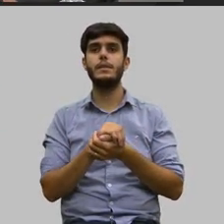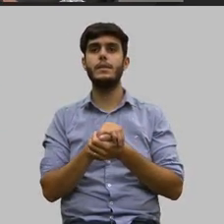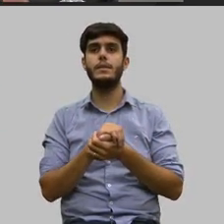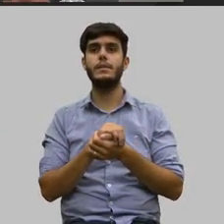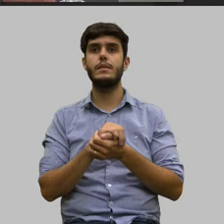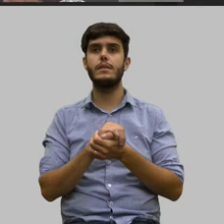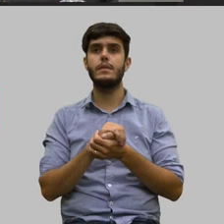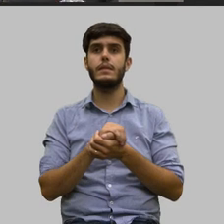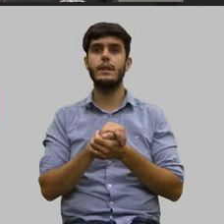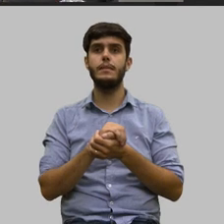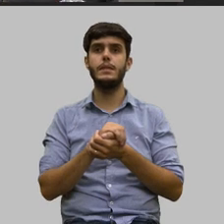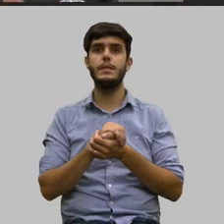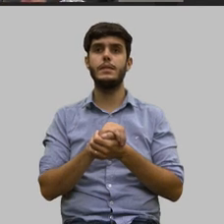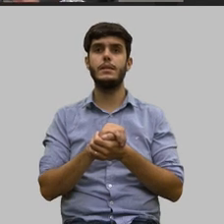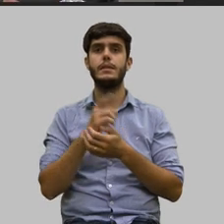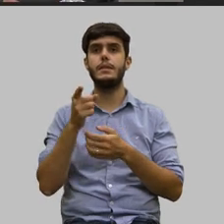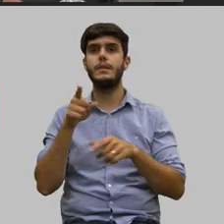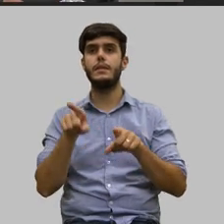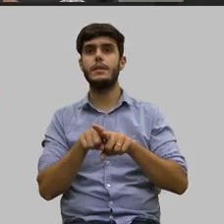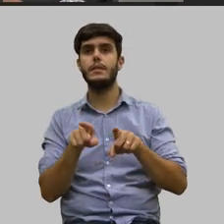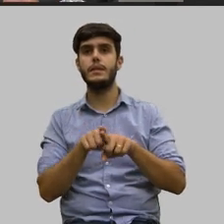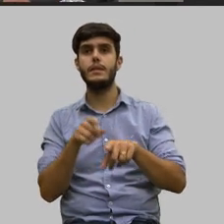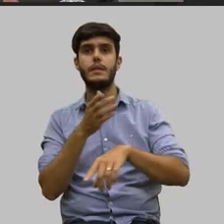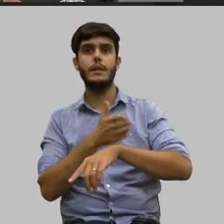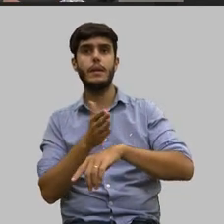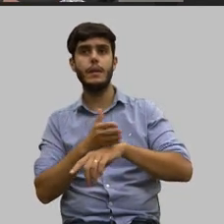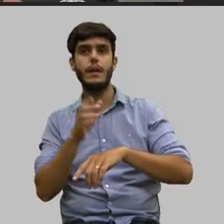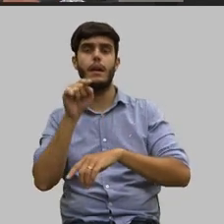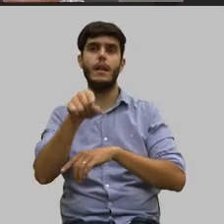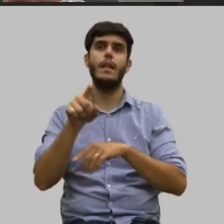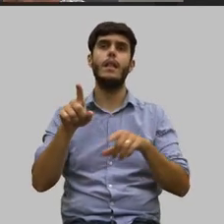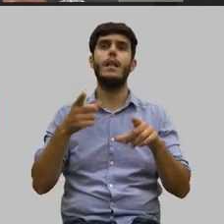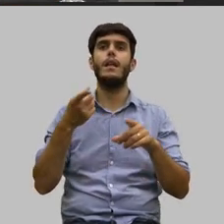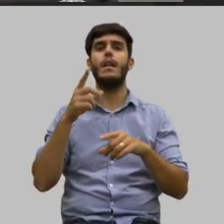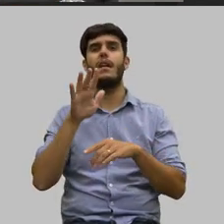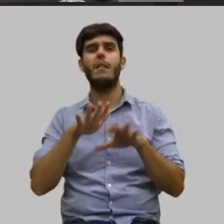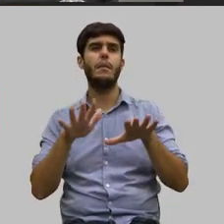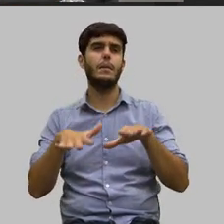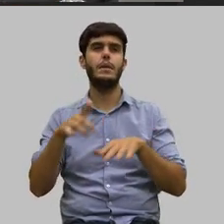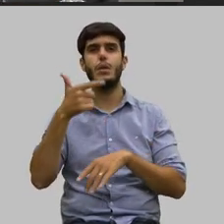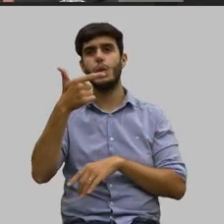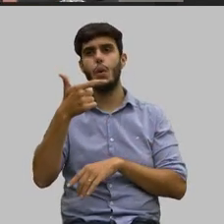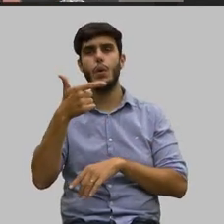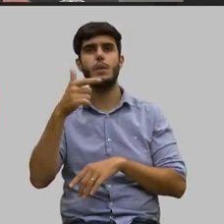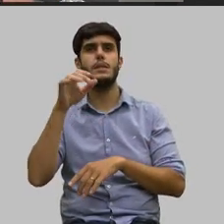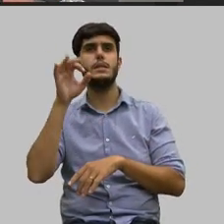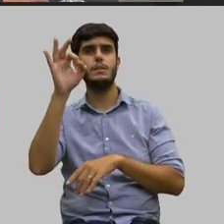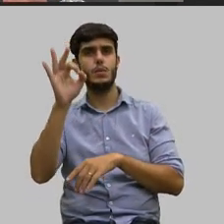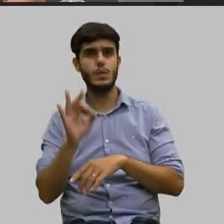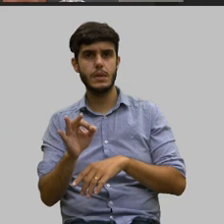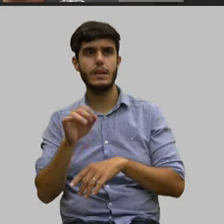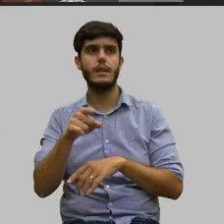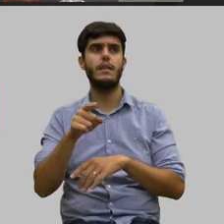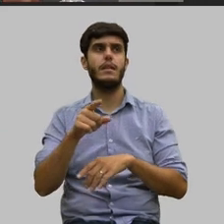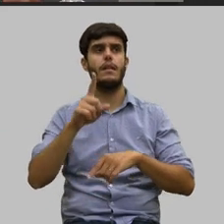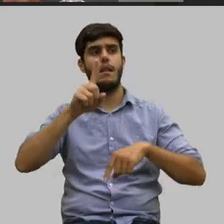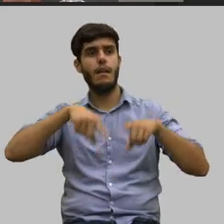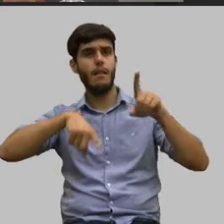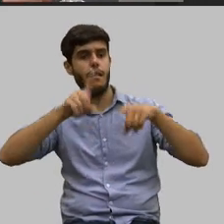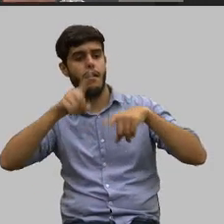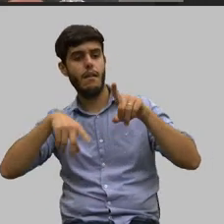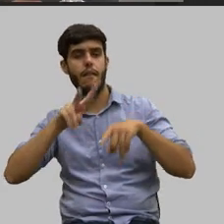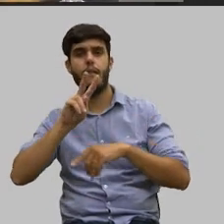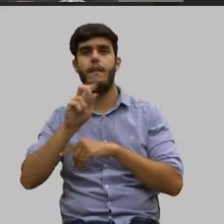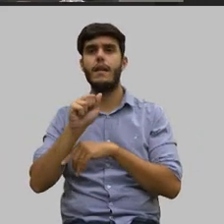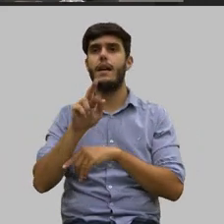ao limite prudencial é praticamente 1.5 até 2% de forma variável No